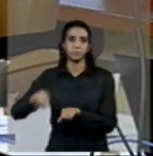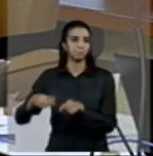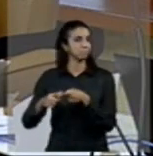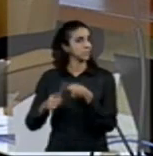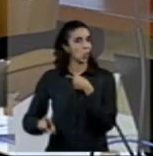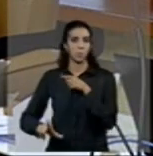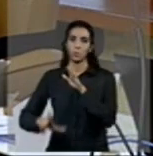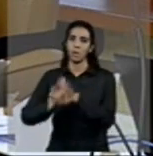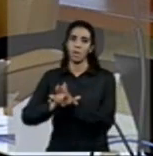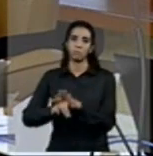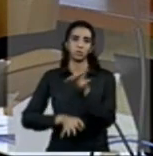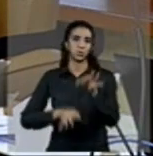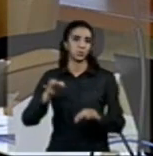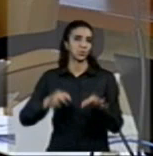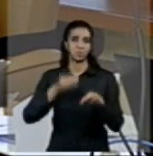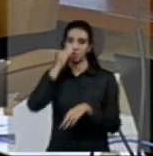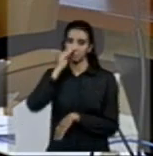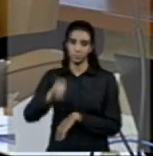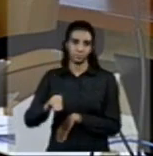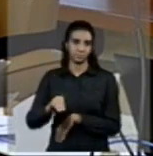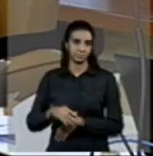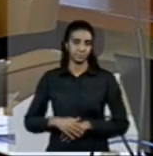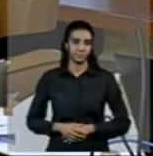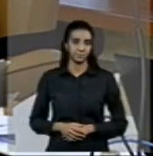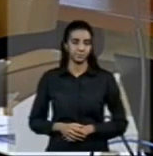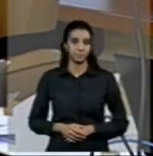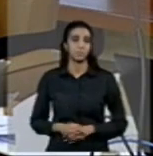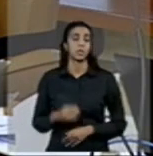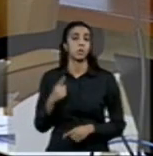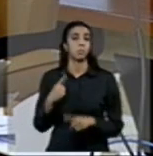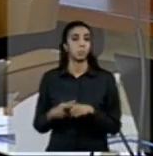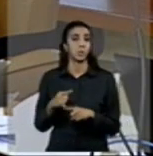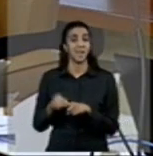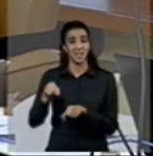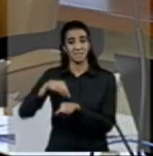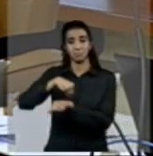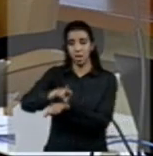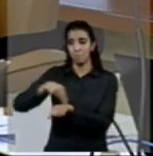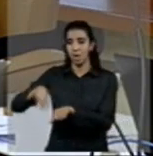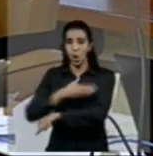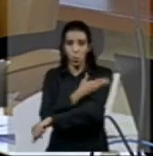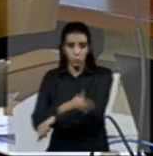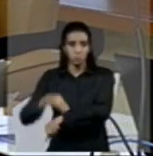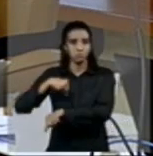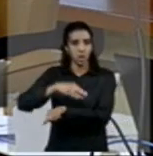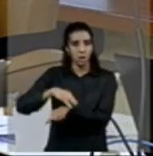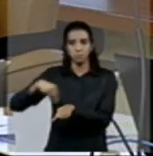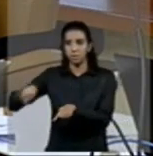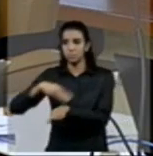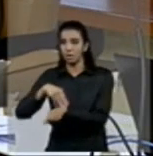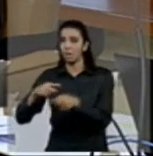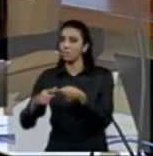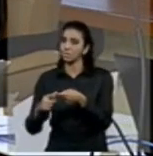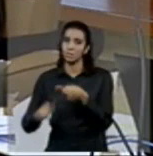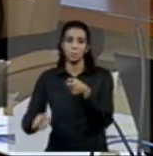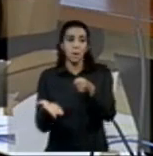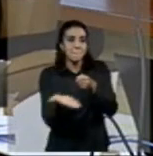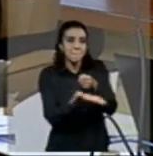inválidas pela justiça especializada, por considerar essa prática contrária a